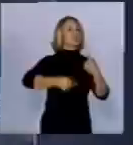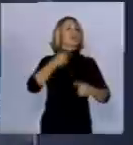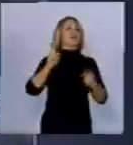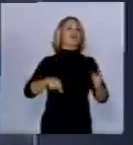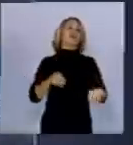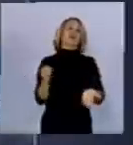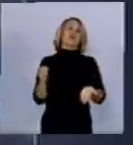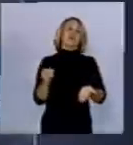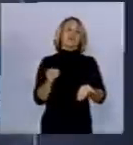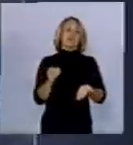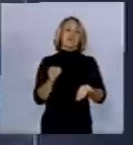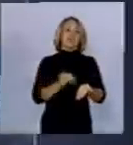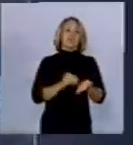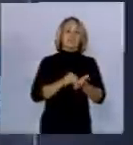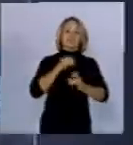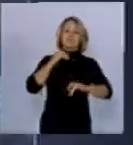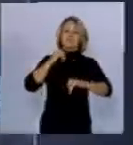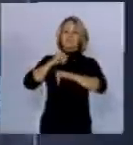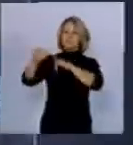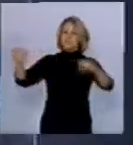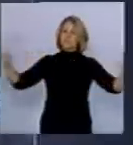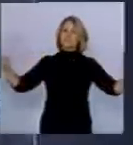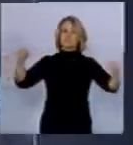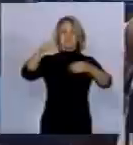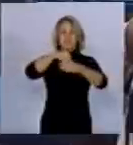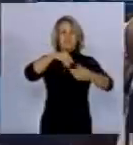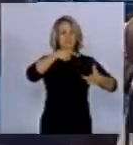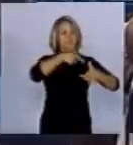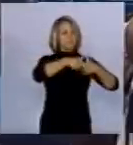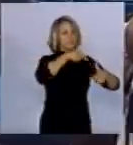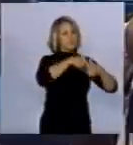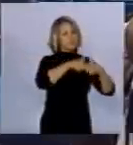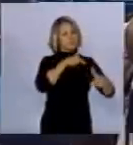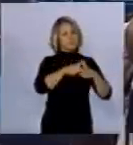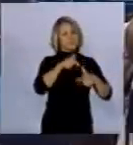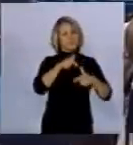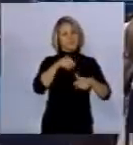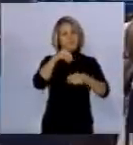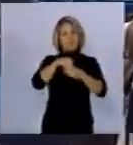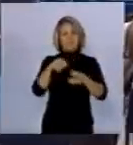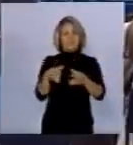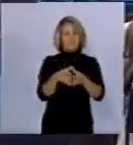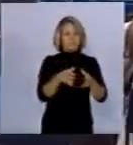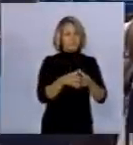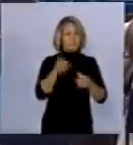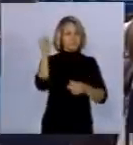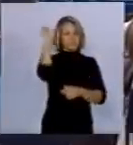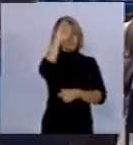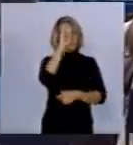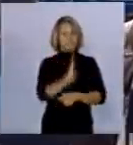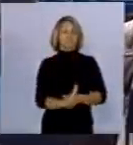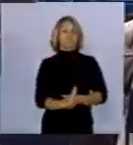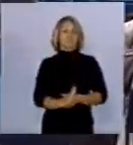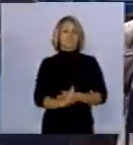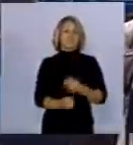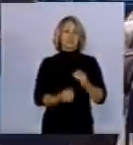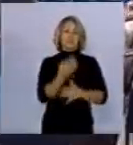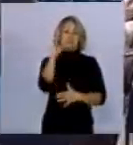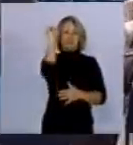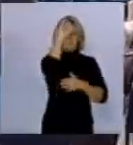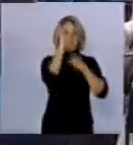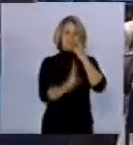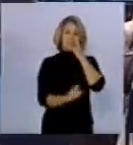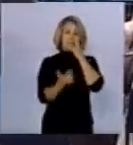informalidade nas relações de trabalho que impera no setor de produção de conteúdo Nacional eh não há